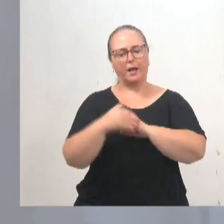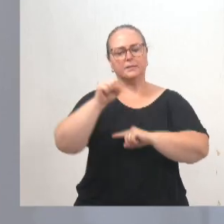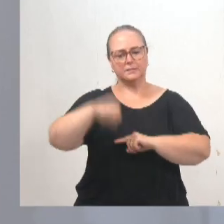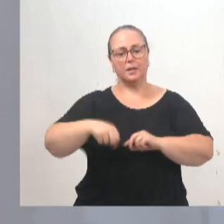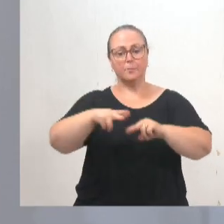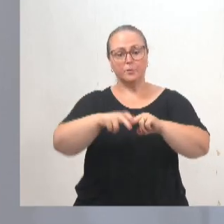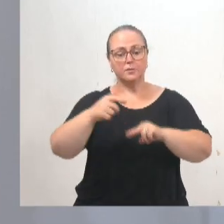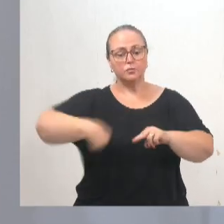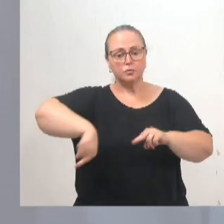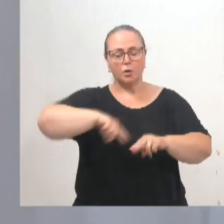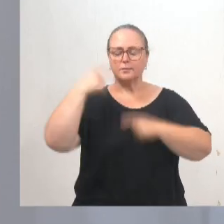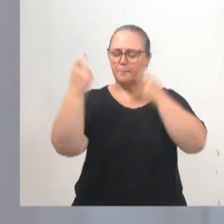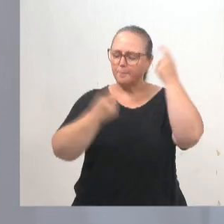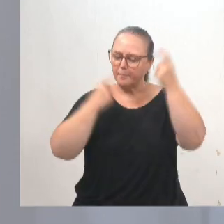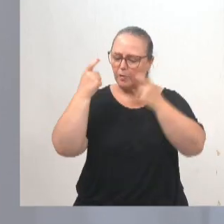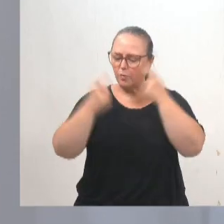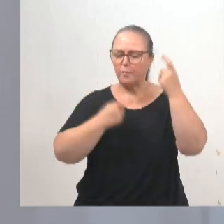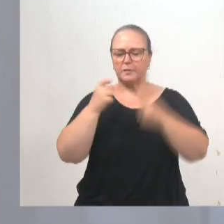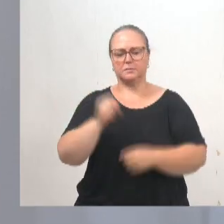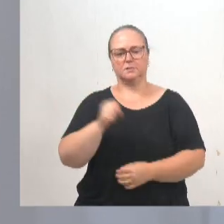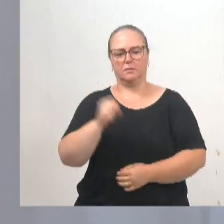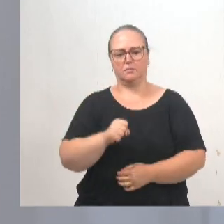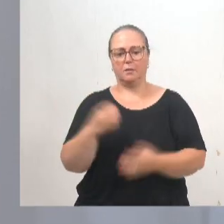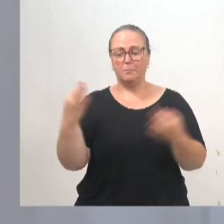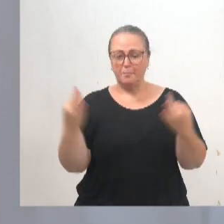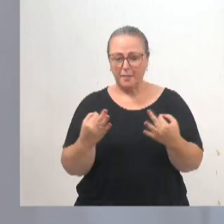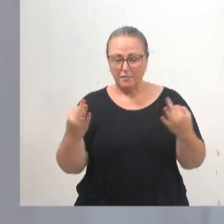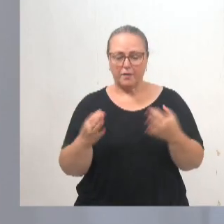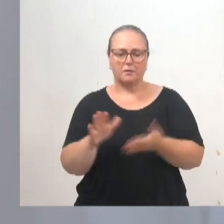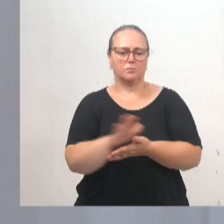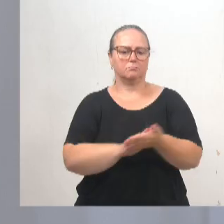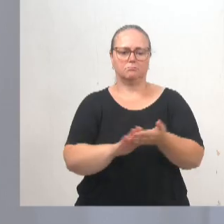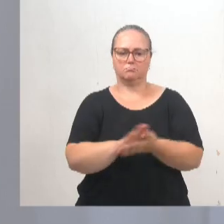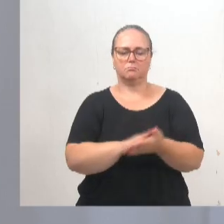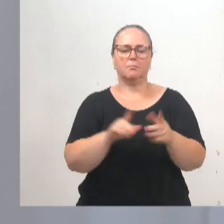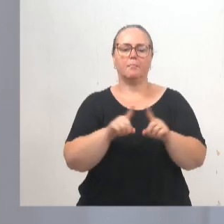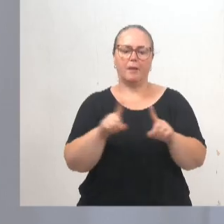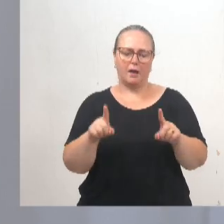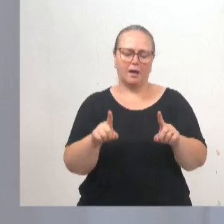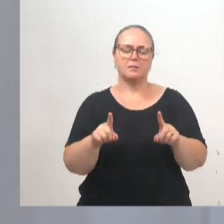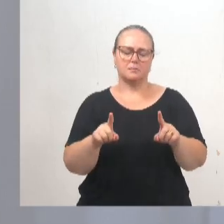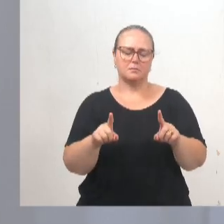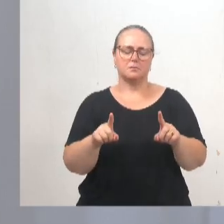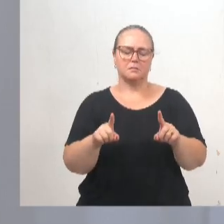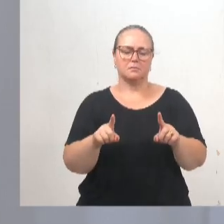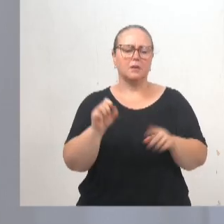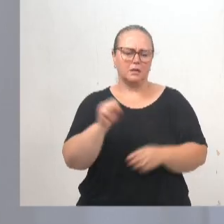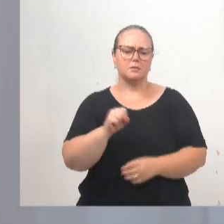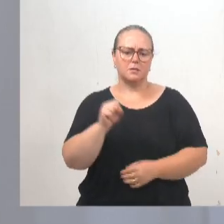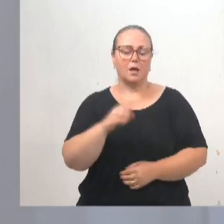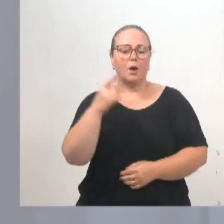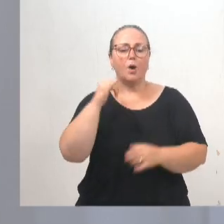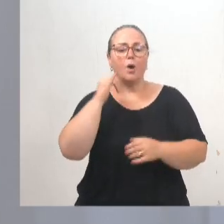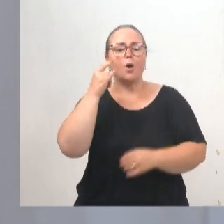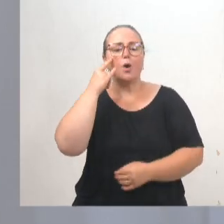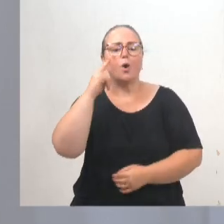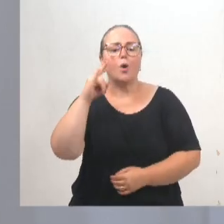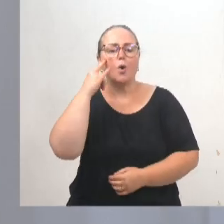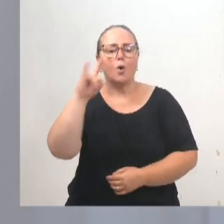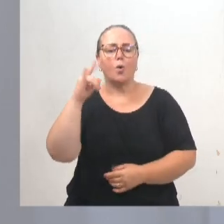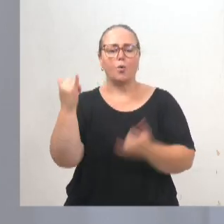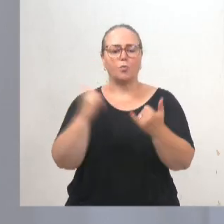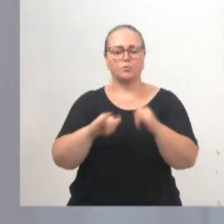prestado à população. Não somos perfeitos, temos problemas, precisamos resolver, sim, mas eu trago aqui só essa última informação para